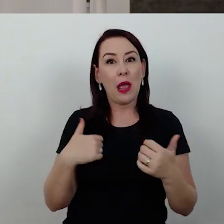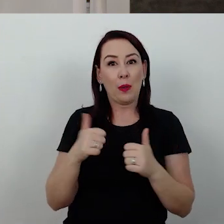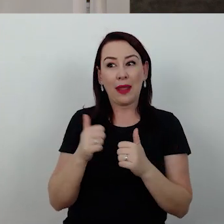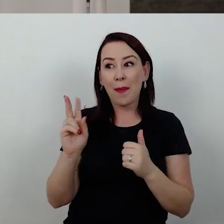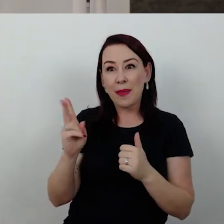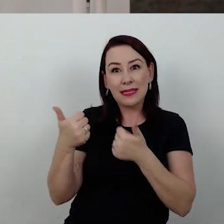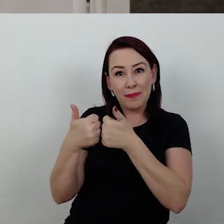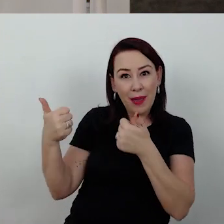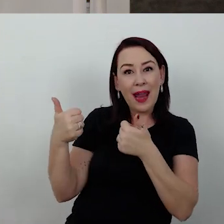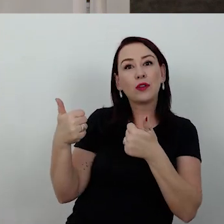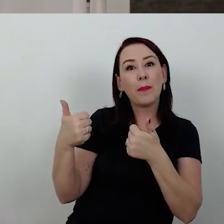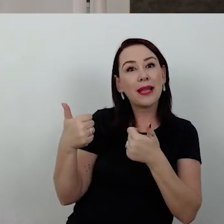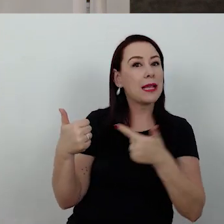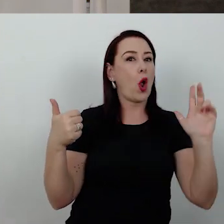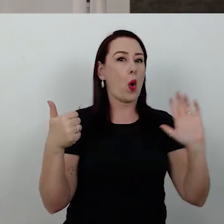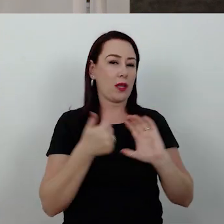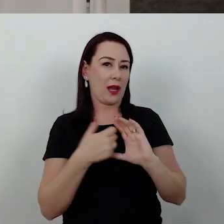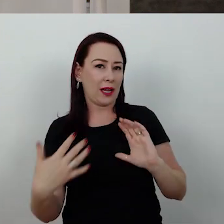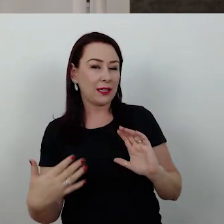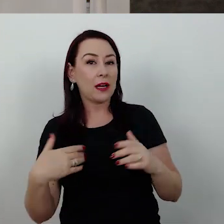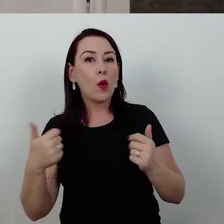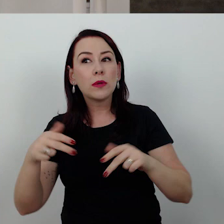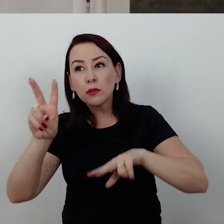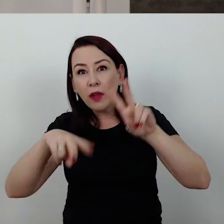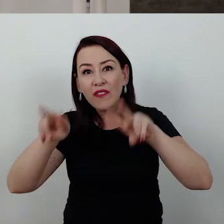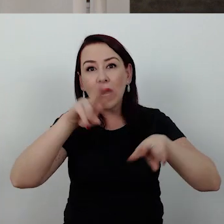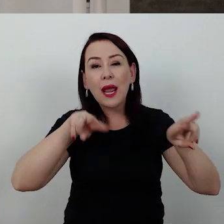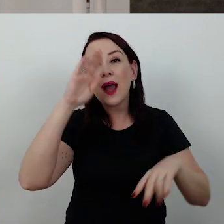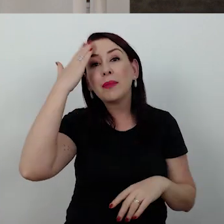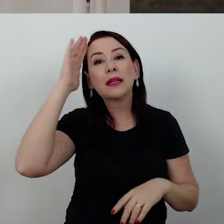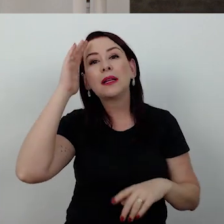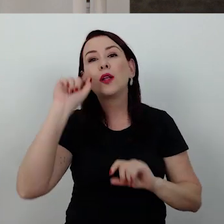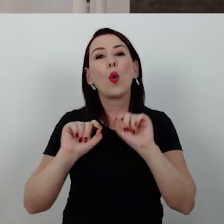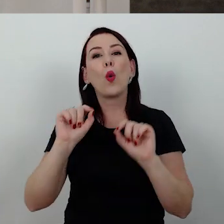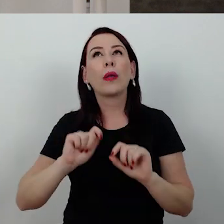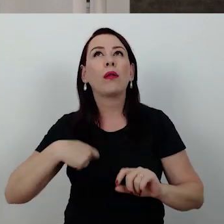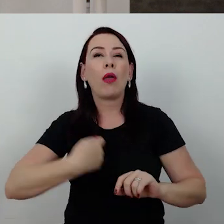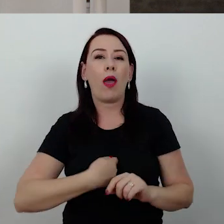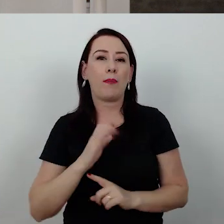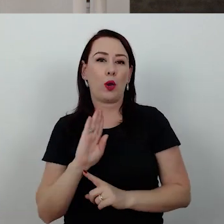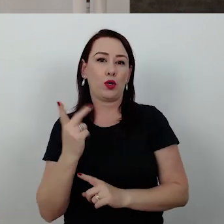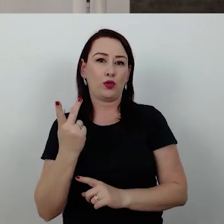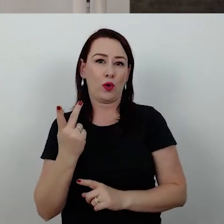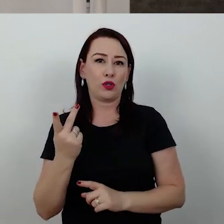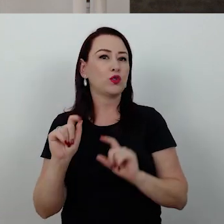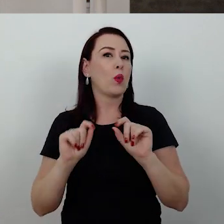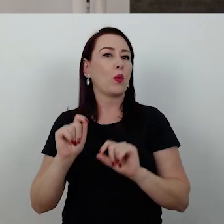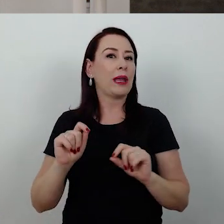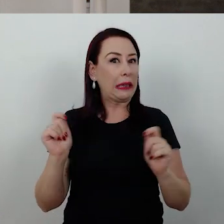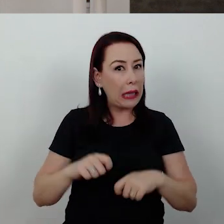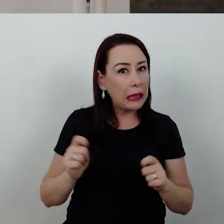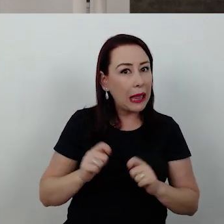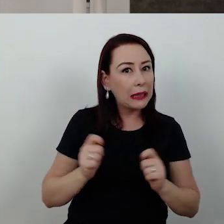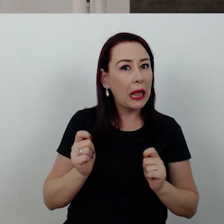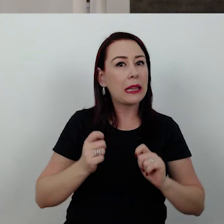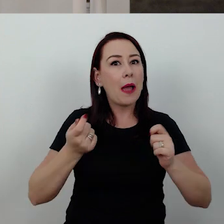aqui também no Sudeste, a gente é fora do eixo, então a gente tem uma outra realidade. Vamos entender dentro dessa realidade qual é o nosso lugar, onde a gente ocupa